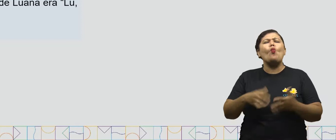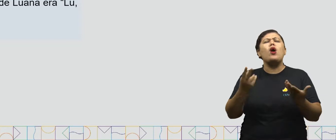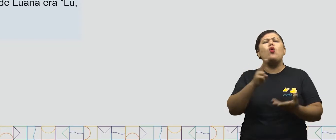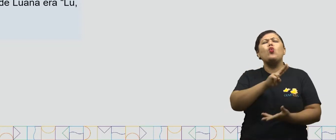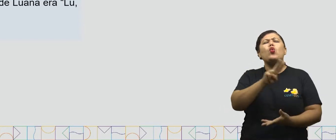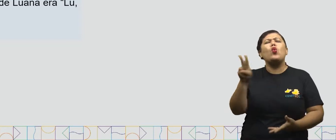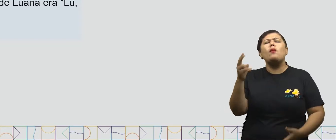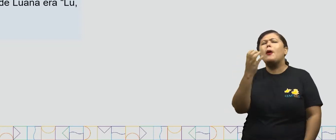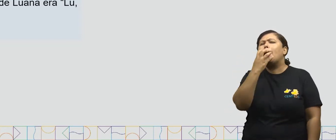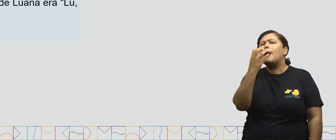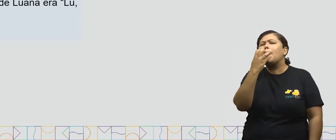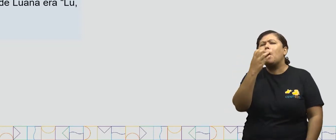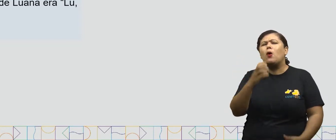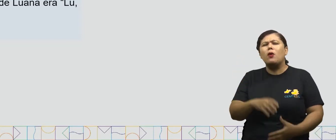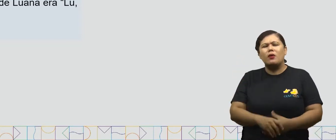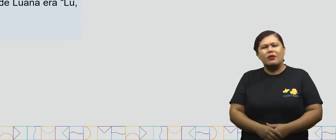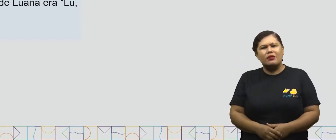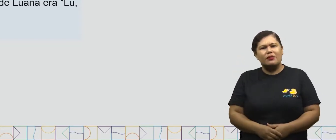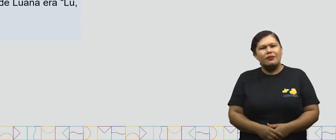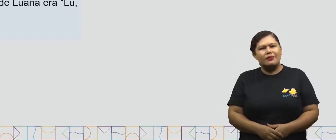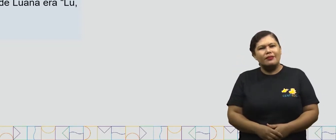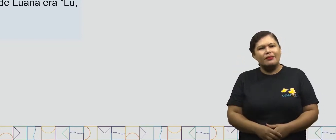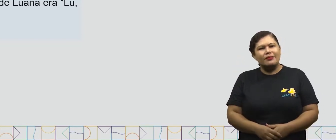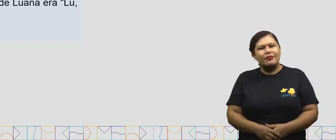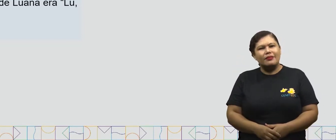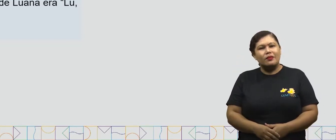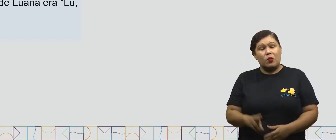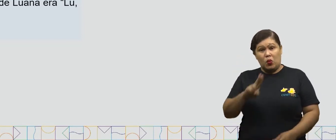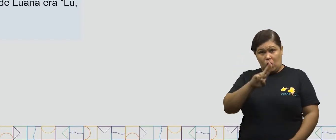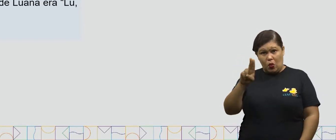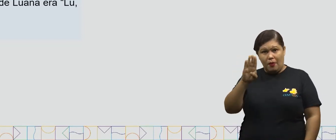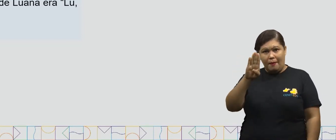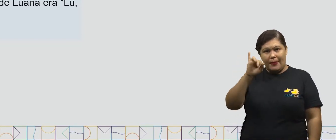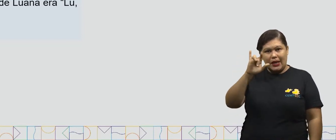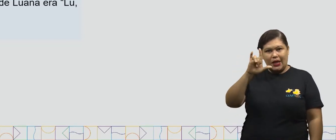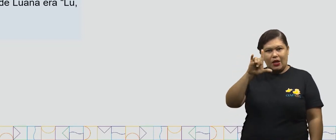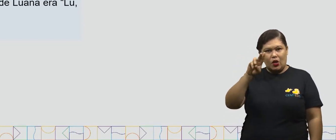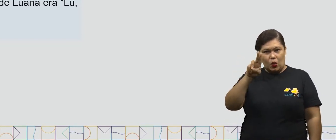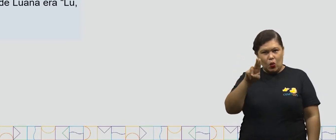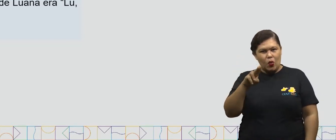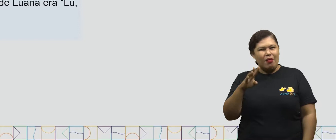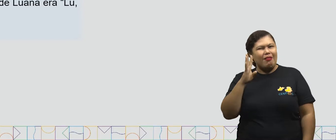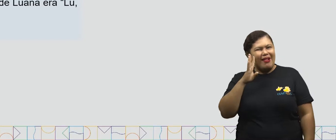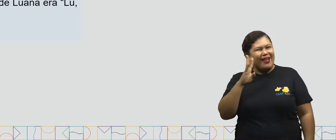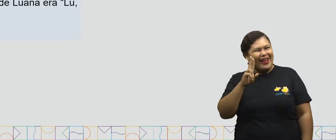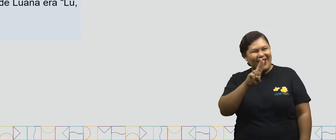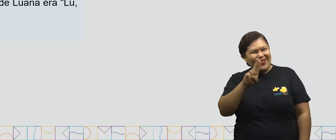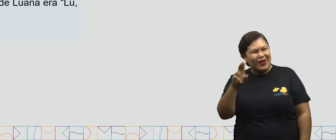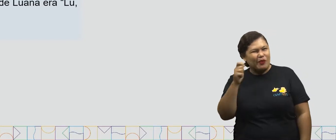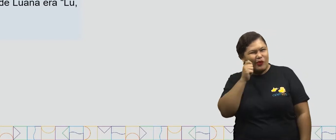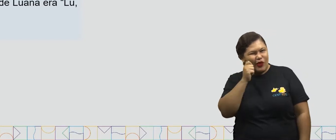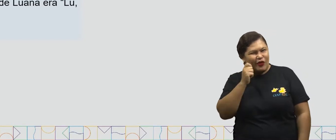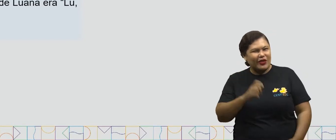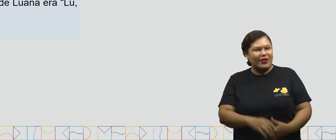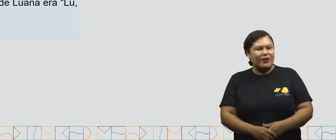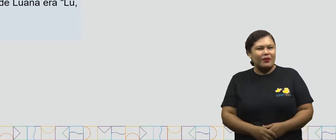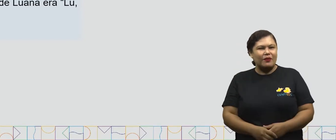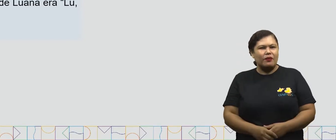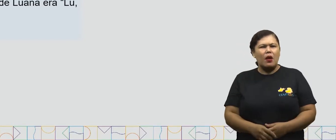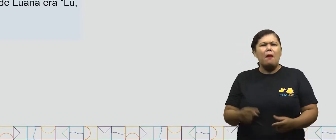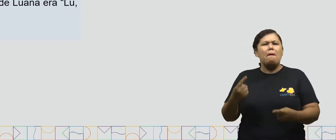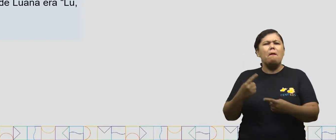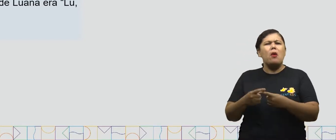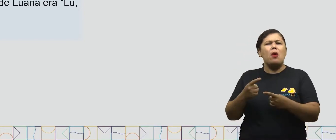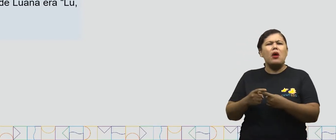o cachorro da família? Isso mesmo, ele se chamava Bilu. Que nome legal, não é mesmo? Por que